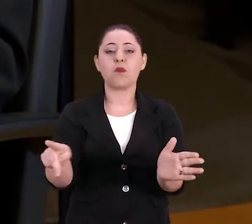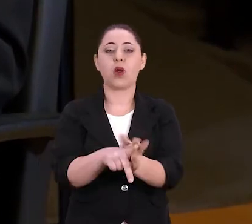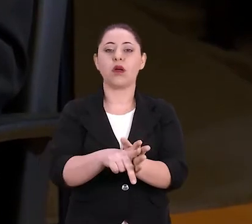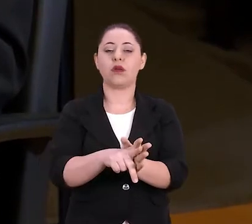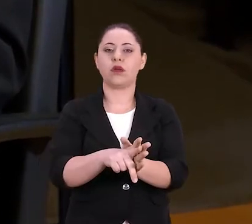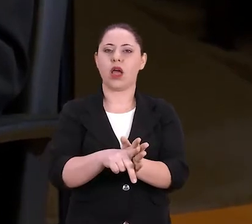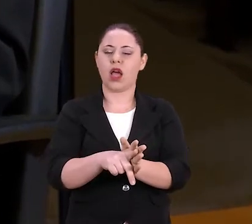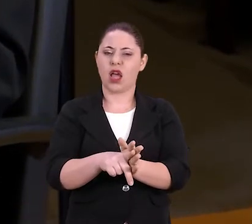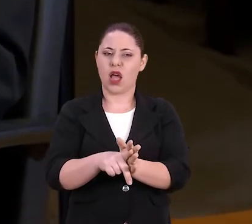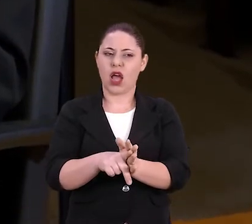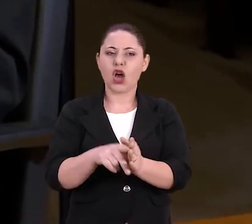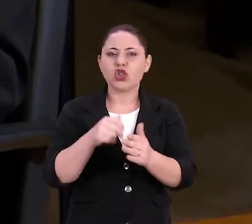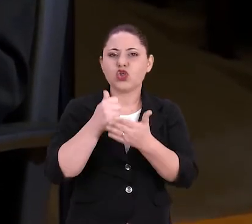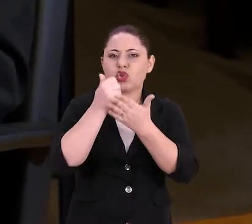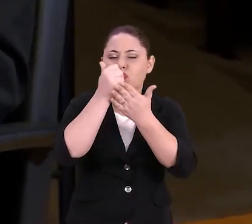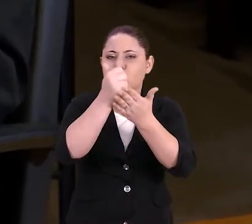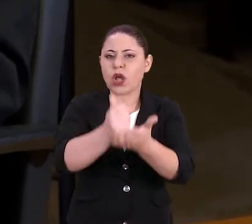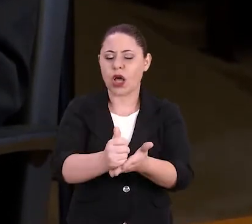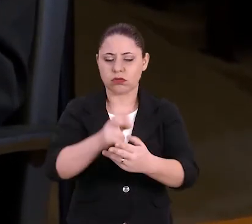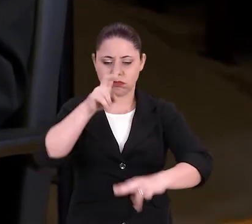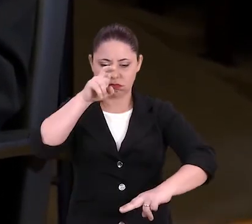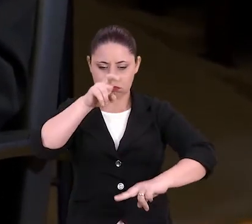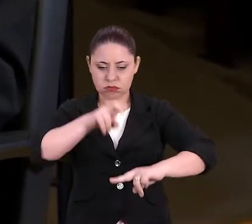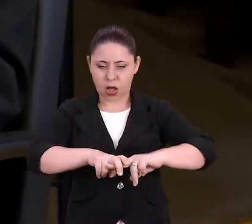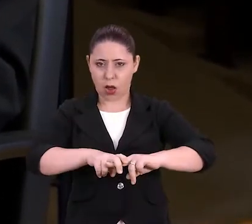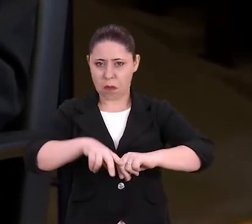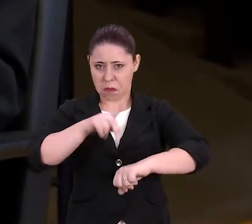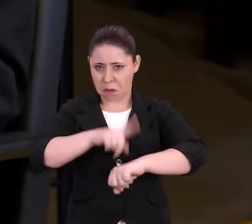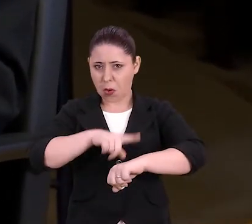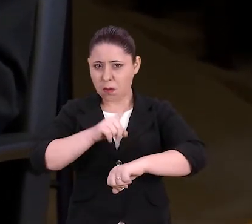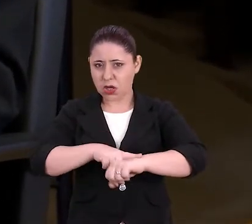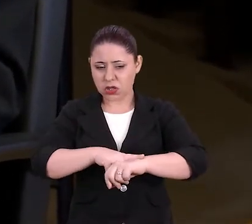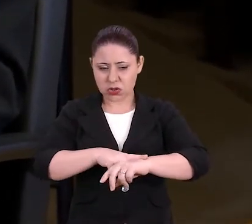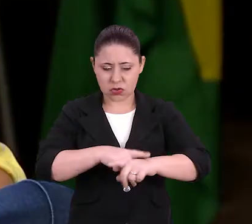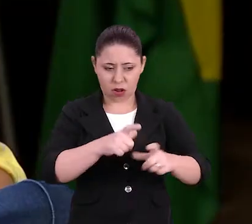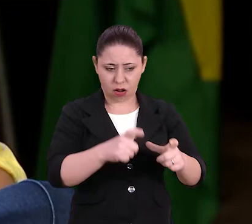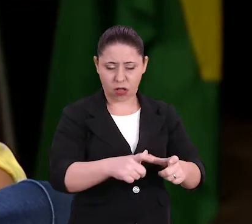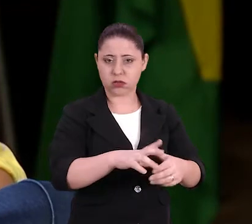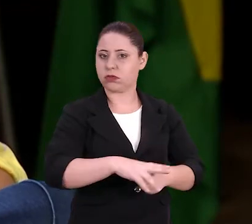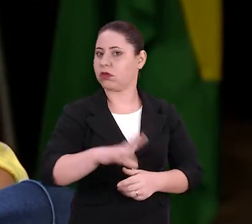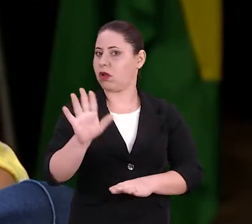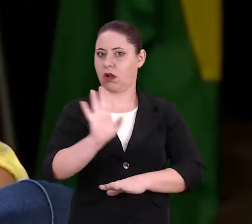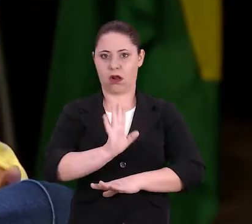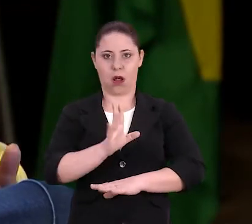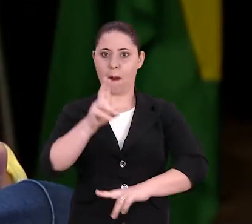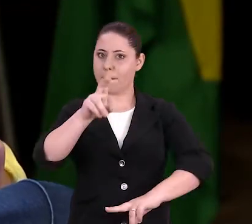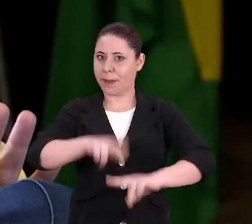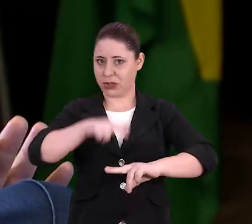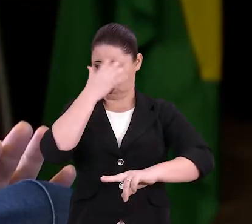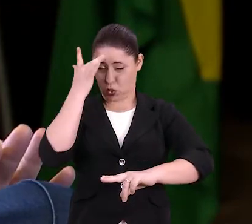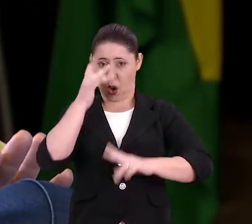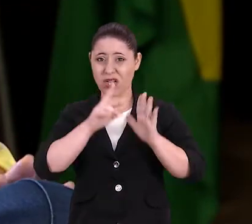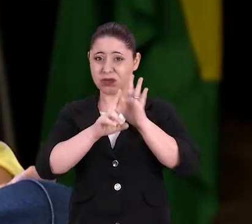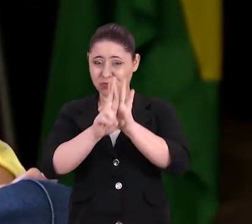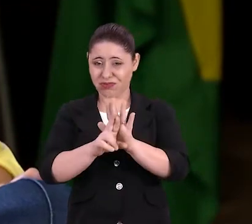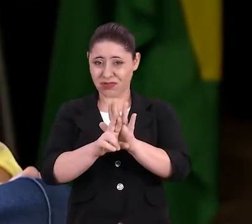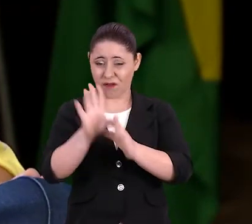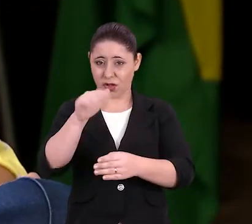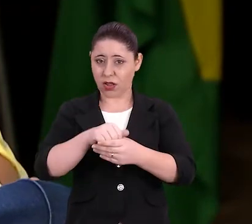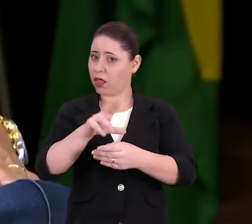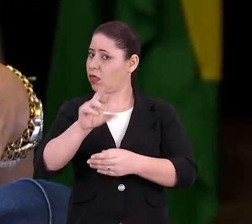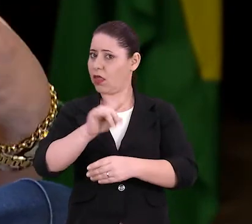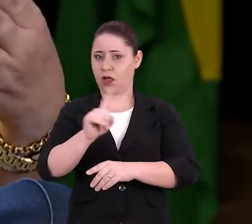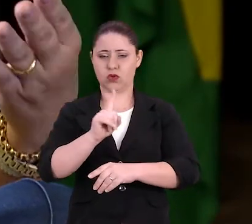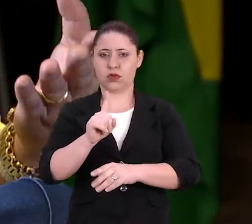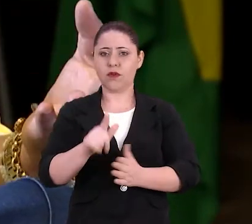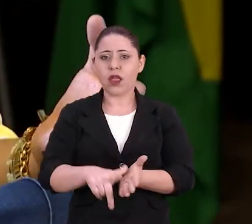eles são auxiliados por alguma pessoa, por exemplo, algum mesário que esteja no local da sessão? Não, o mesário não pode